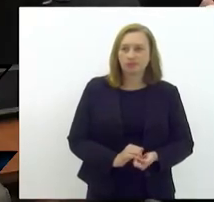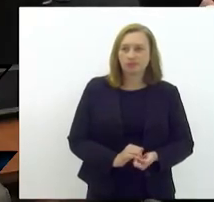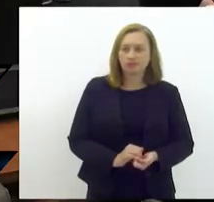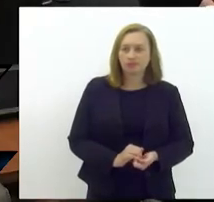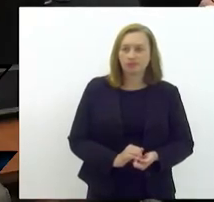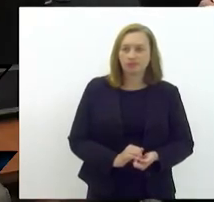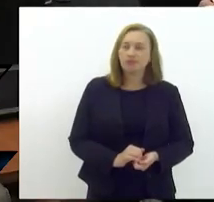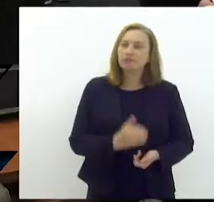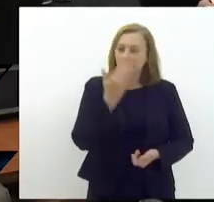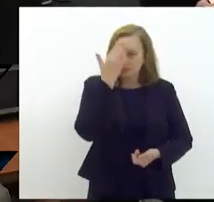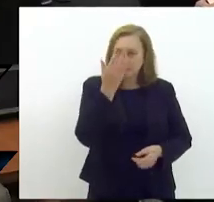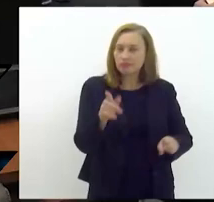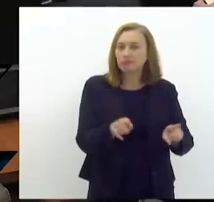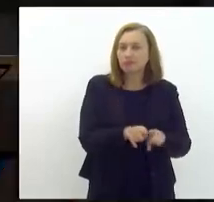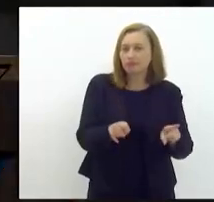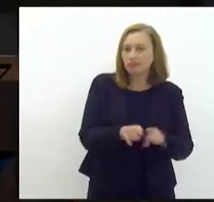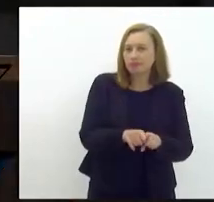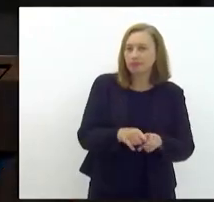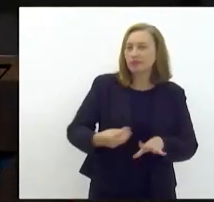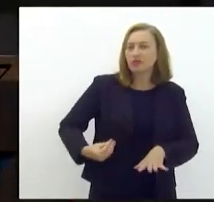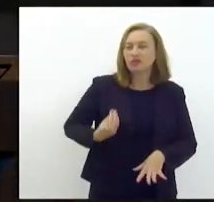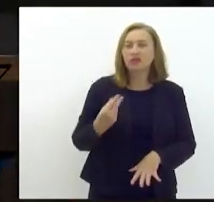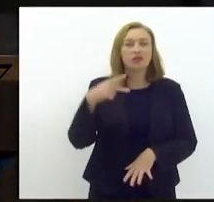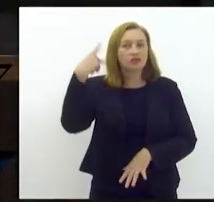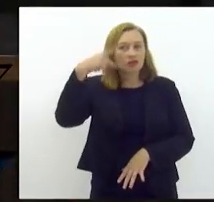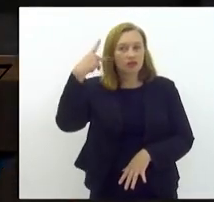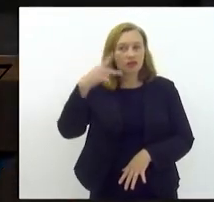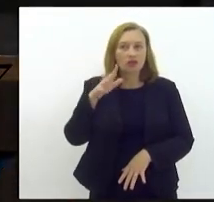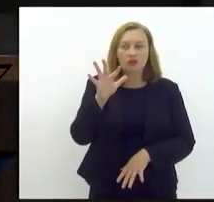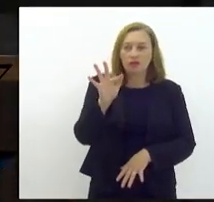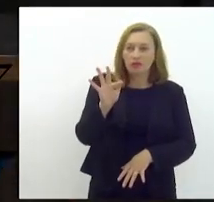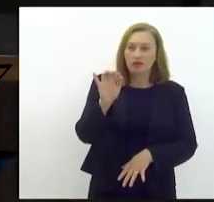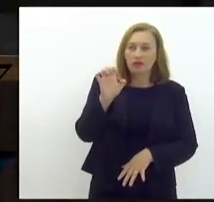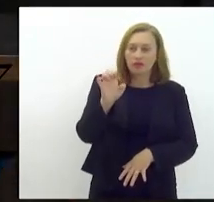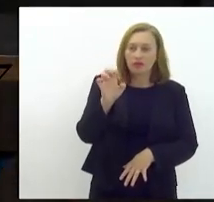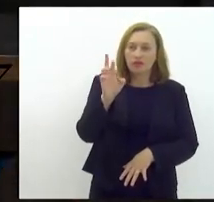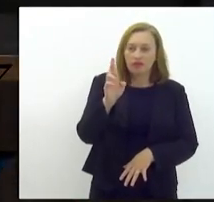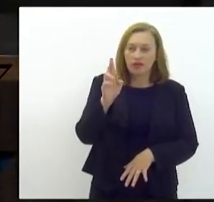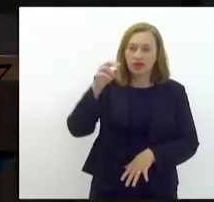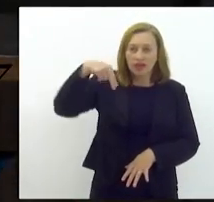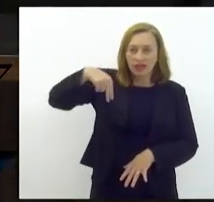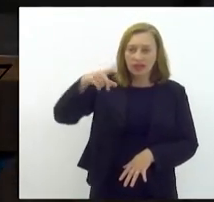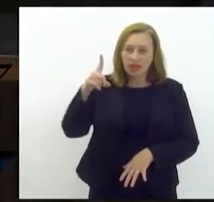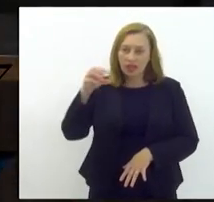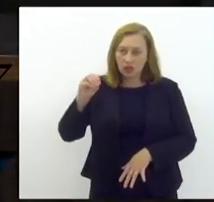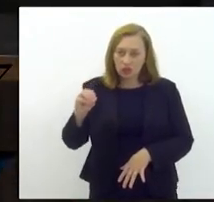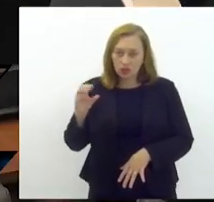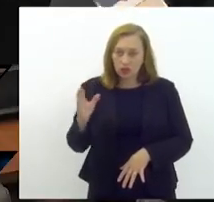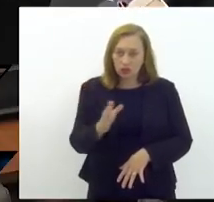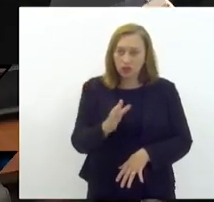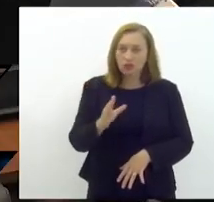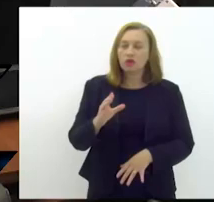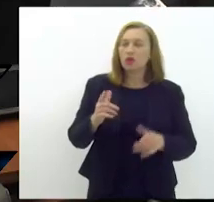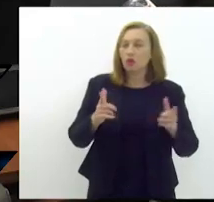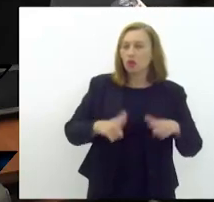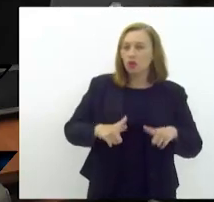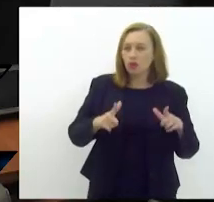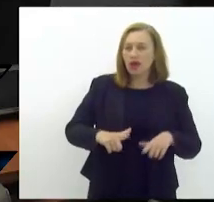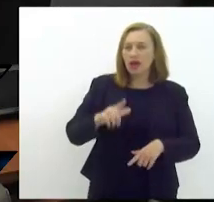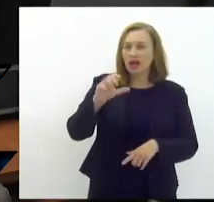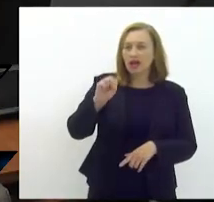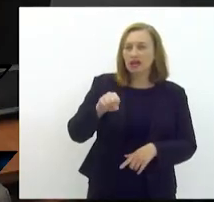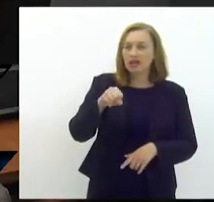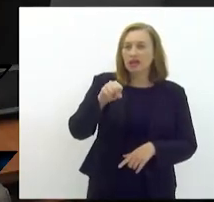agradecer também a nossa presença do vereador Fernando mistura de São Pedro da Aldeia e da minha amiga também